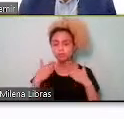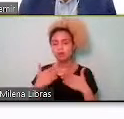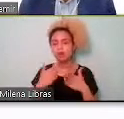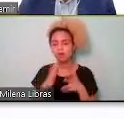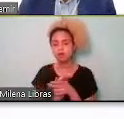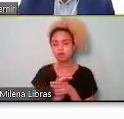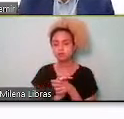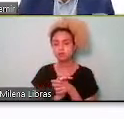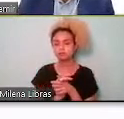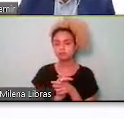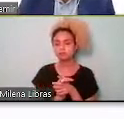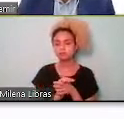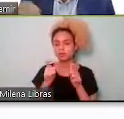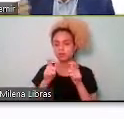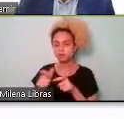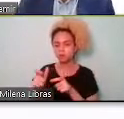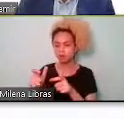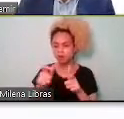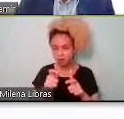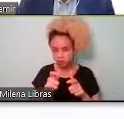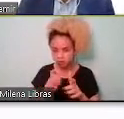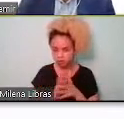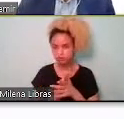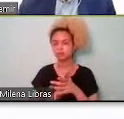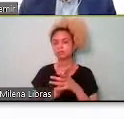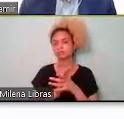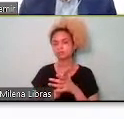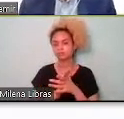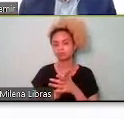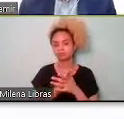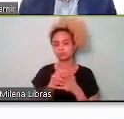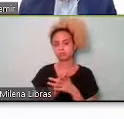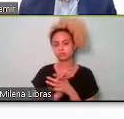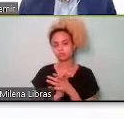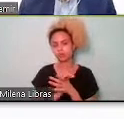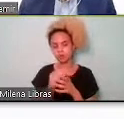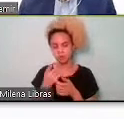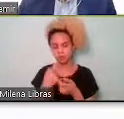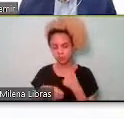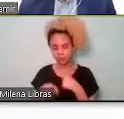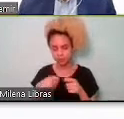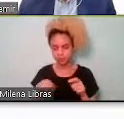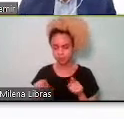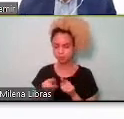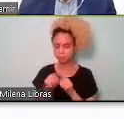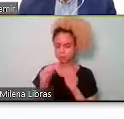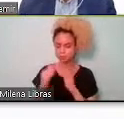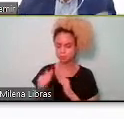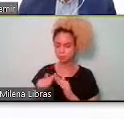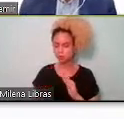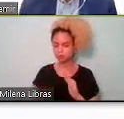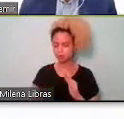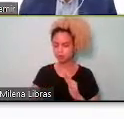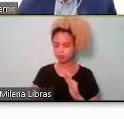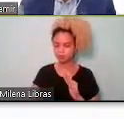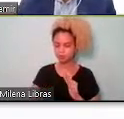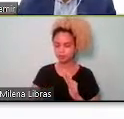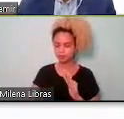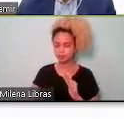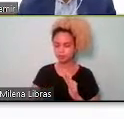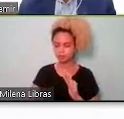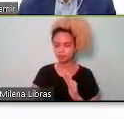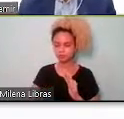unidades individuais, seja comercial, seja residencial. Então, ao reformar a sua unidade, seu apartamento, o